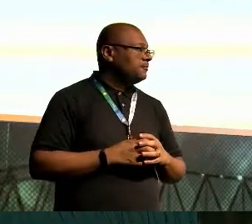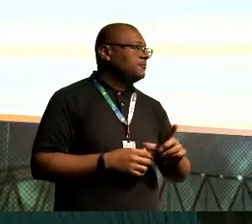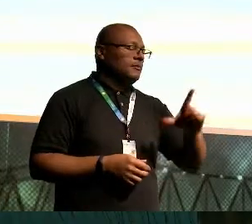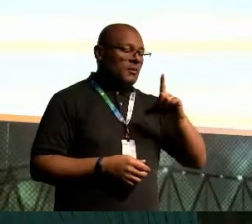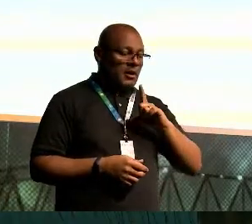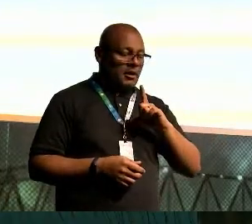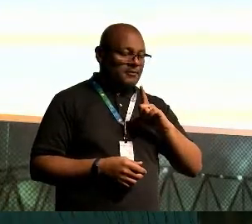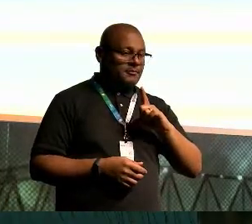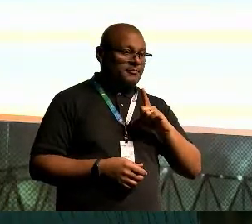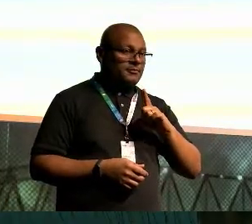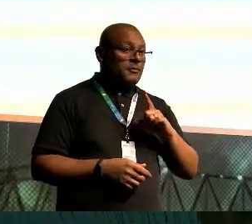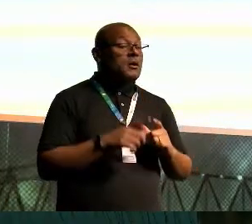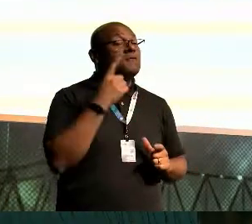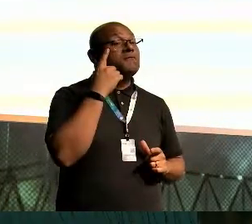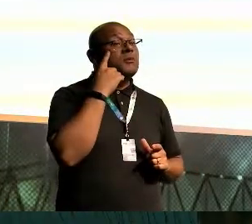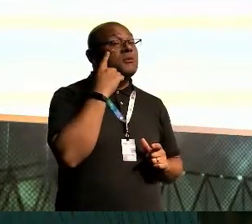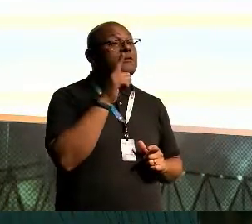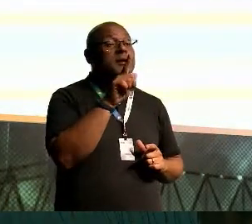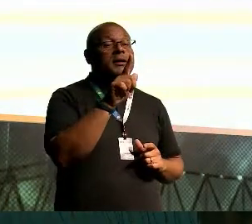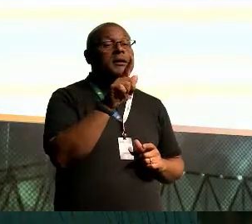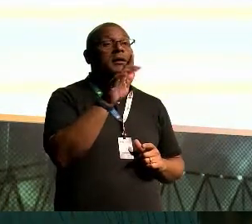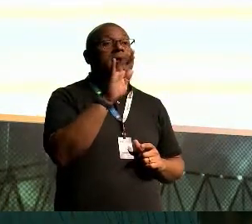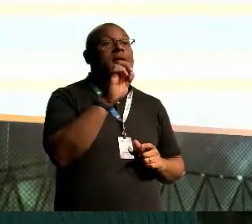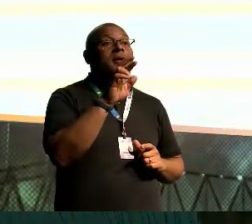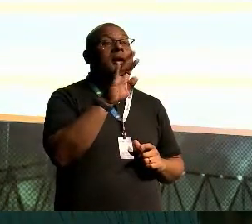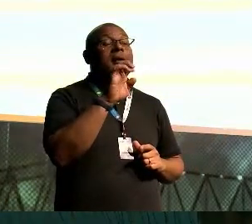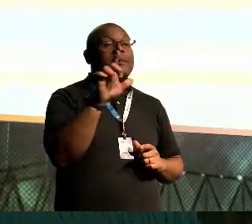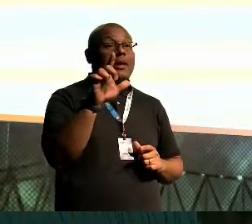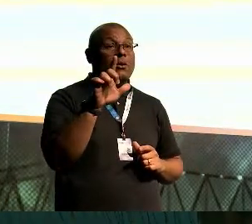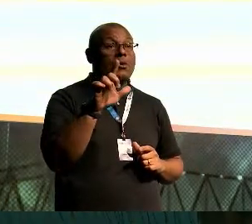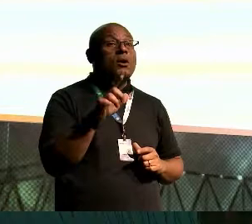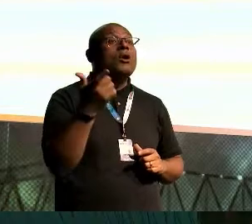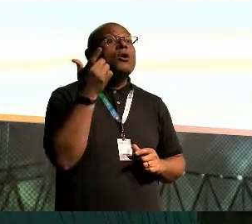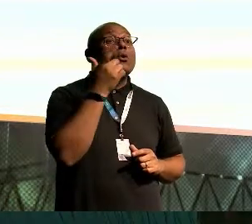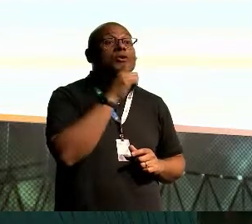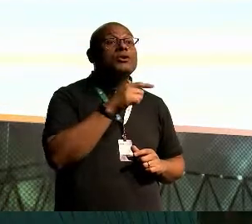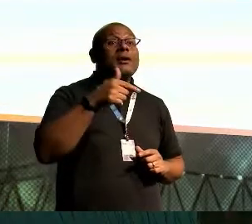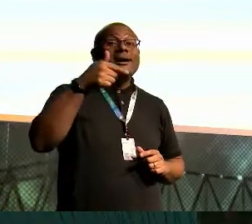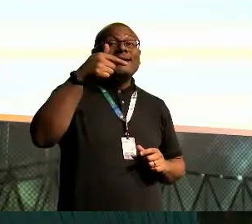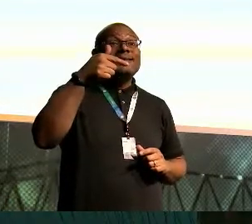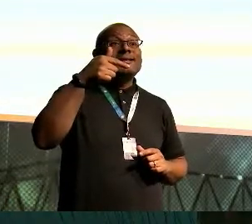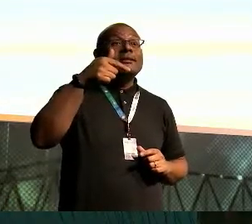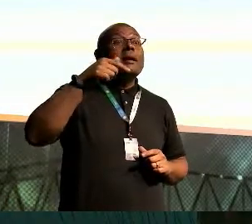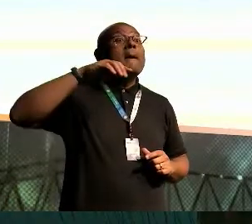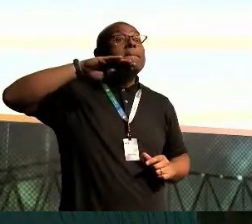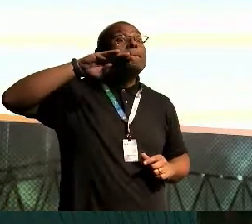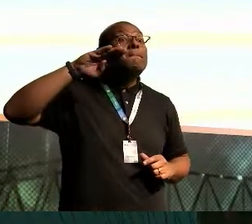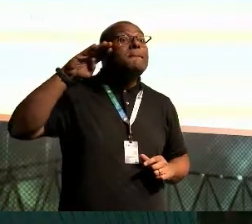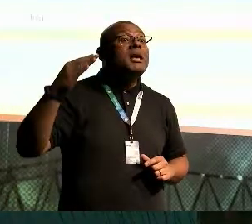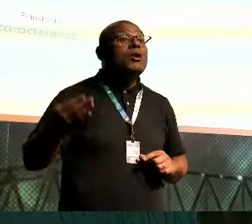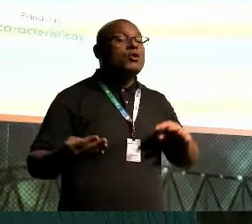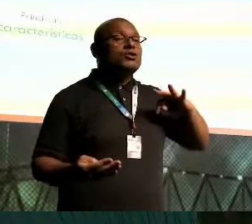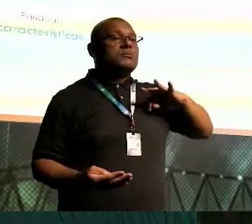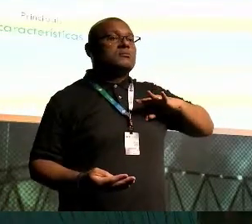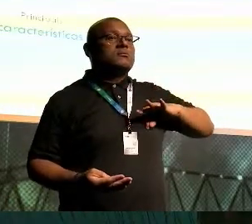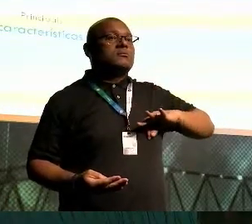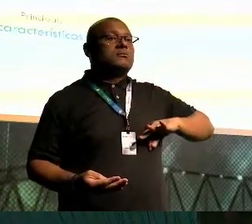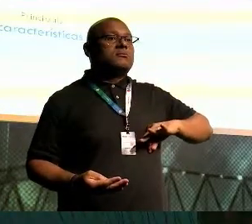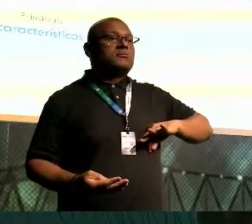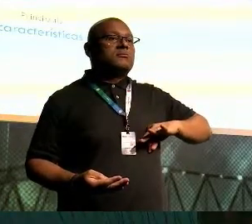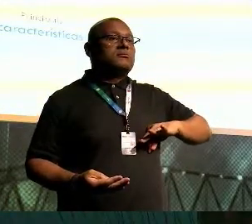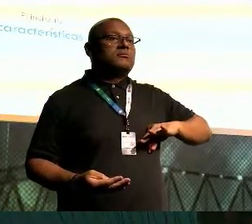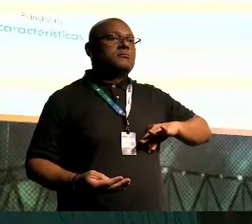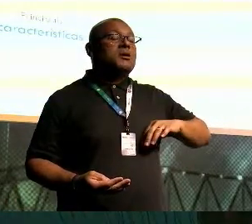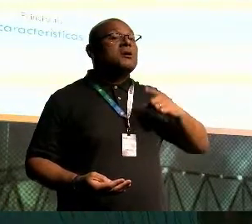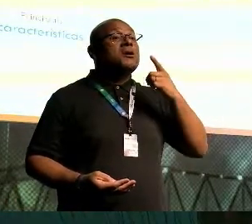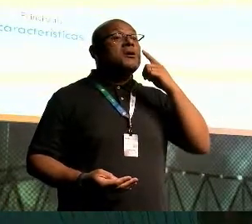Então, Gabriel, nossa fonte aqui, BB acumula 7 bilhões em saldo em seu agregador. Tá? E aí a gente vai, então,